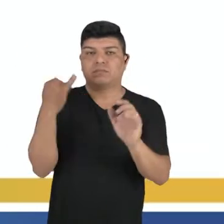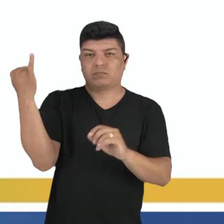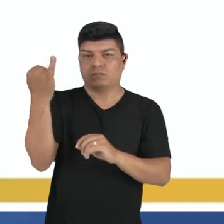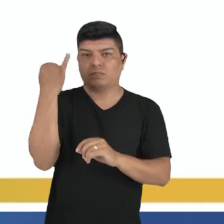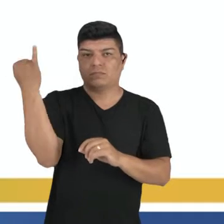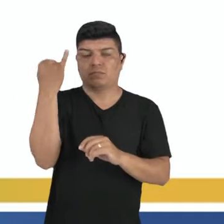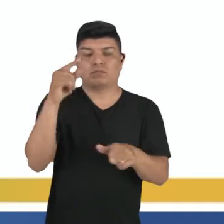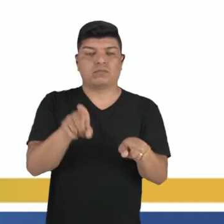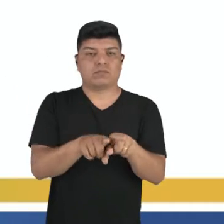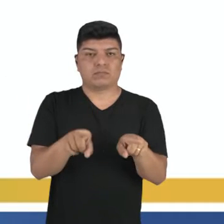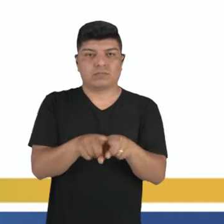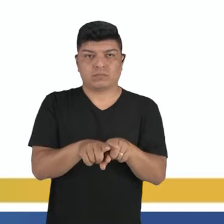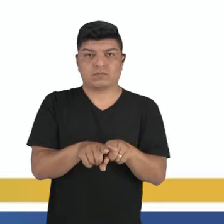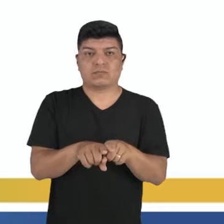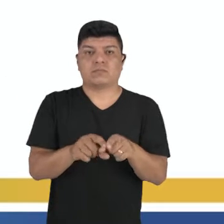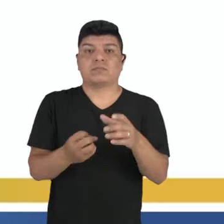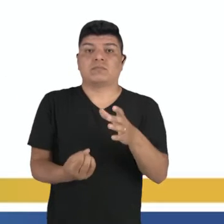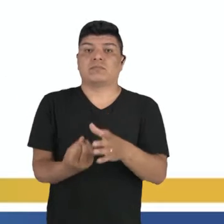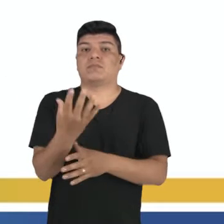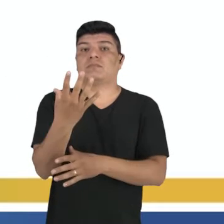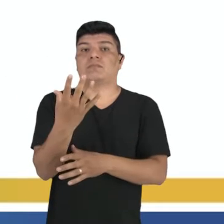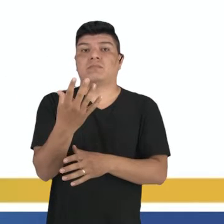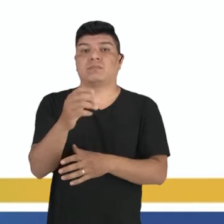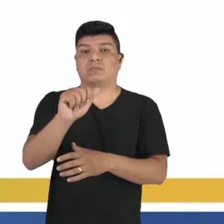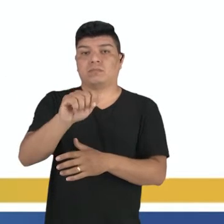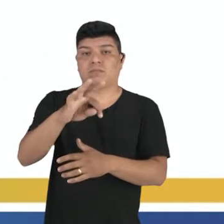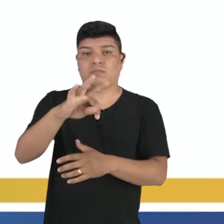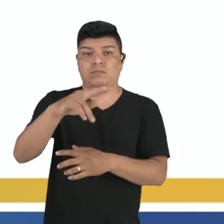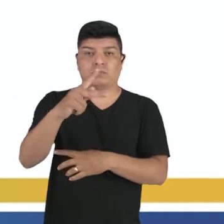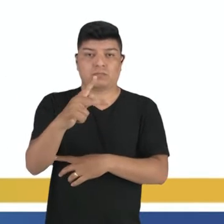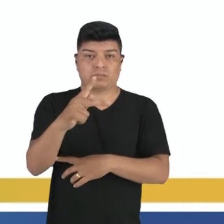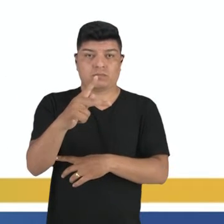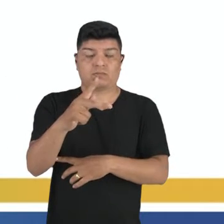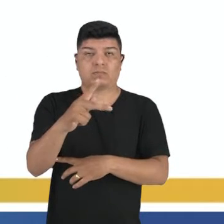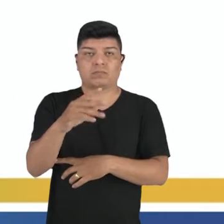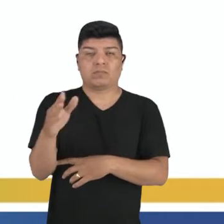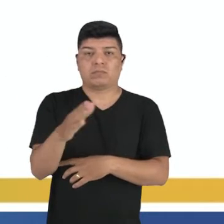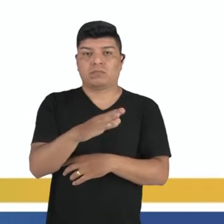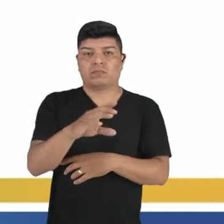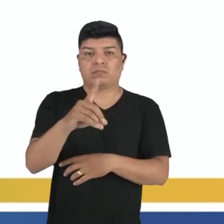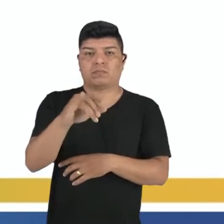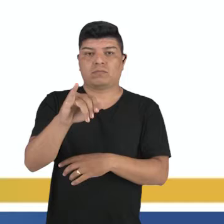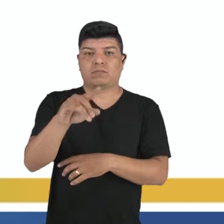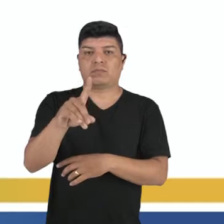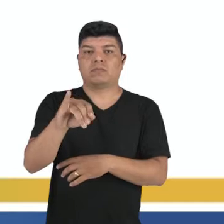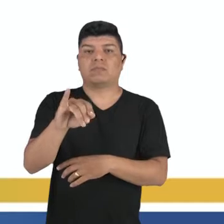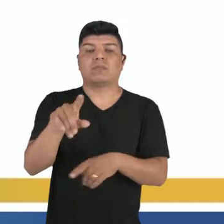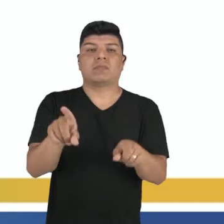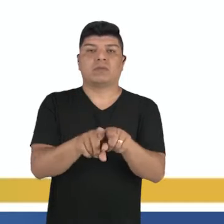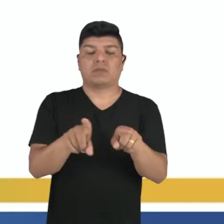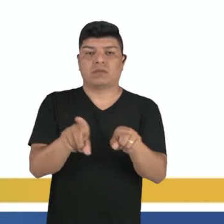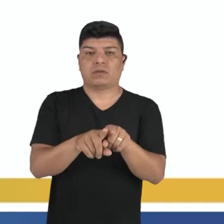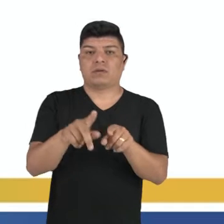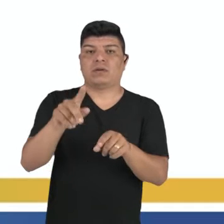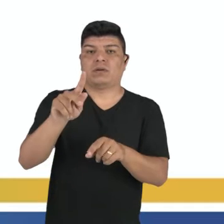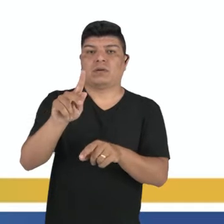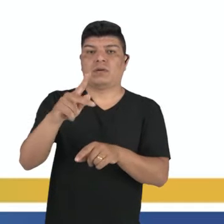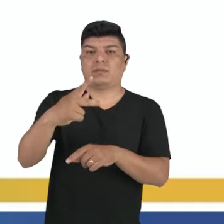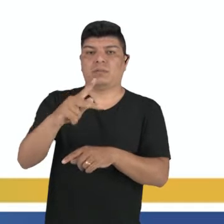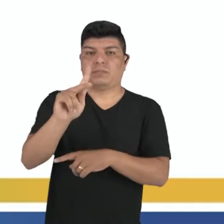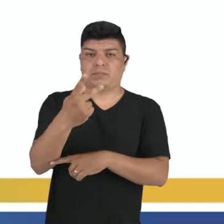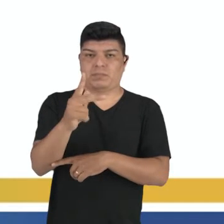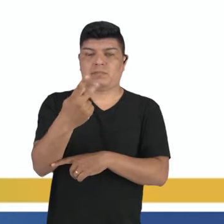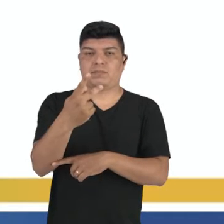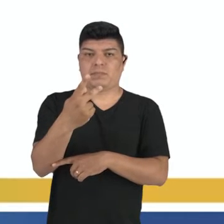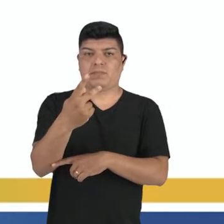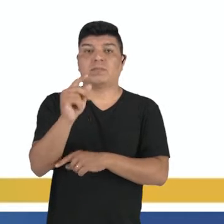E além disso são produzidos o ATP unad PH que serão utilizados na